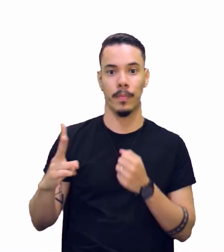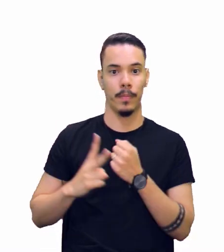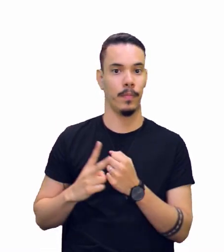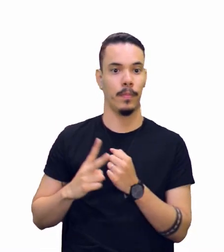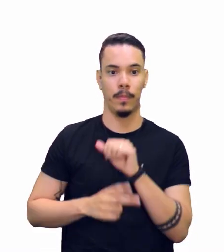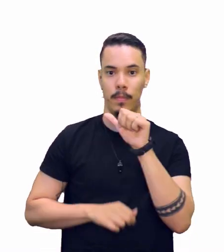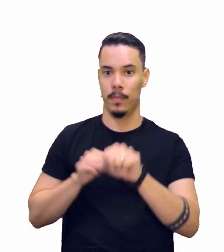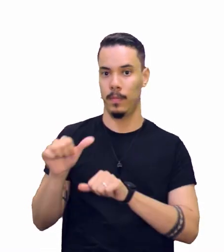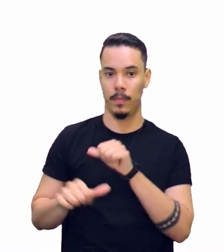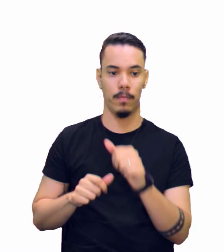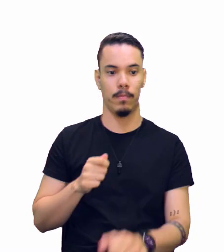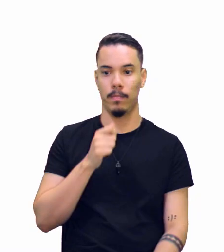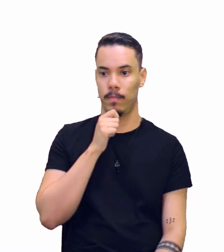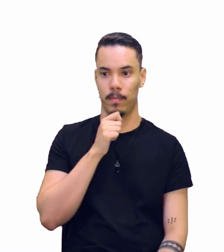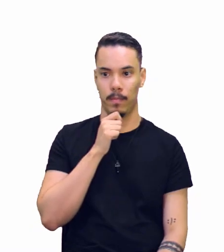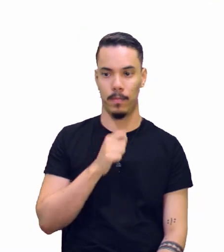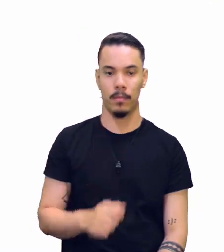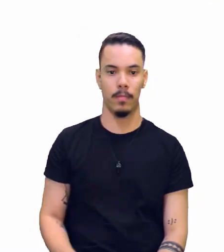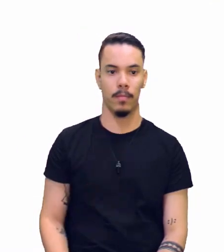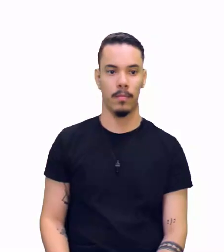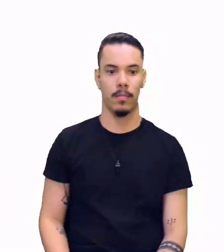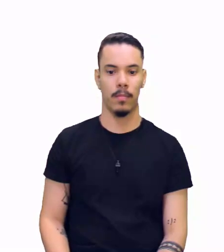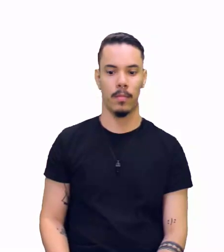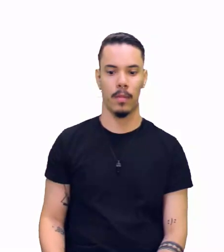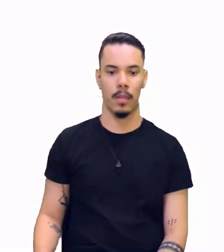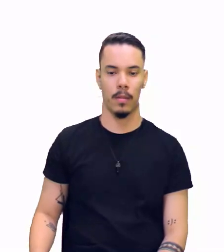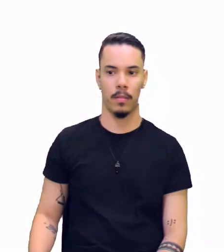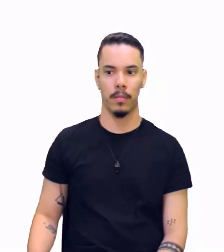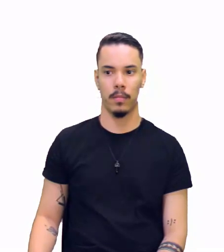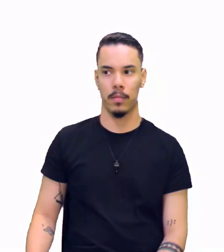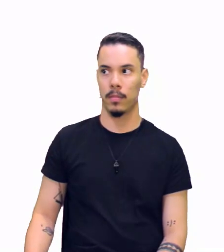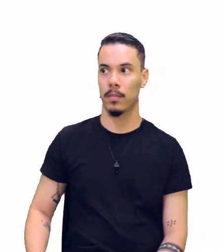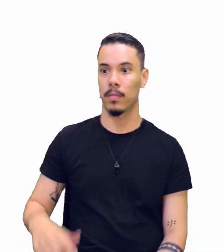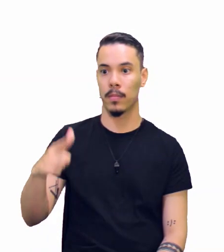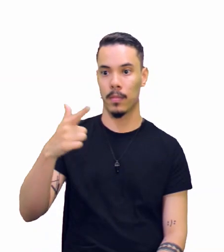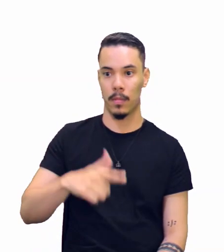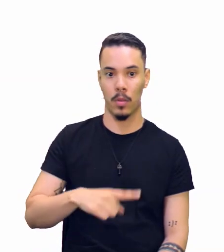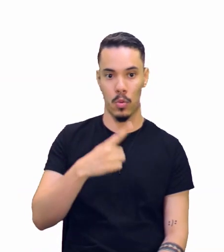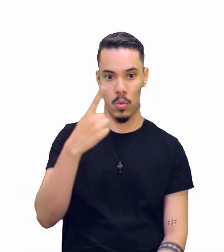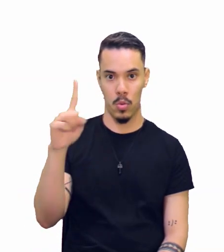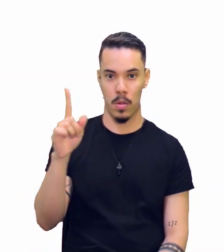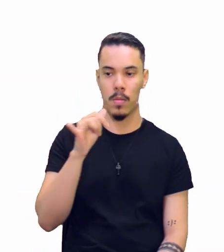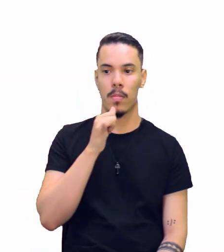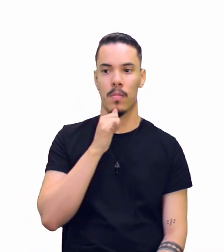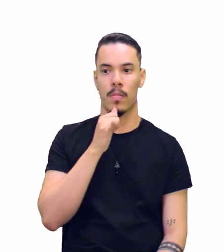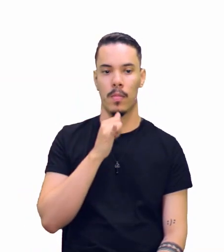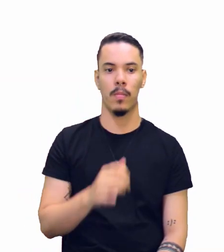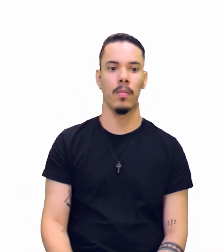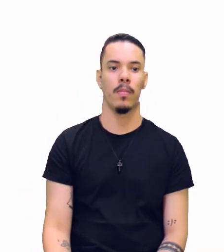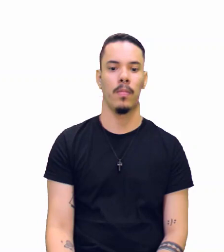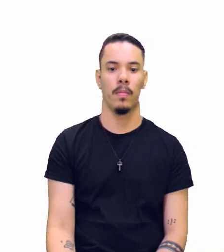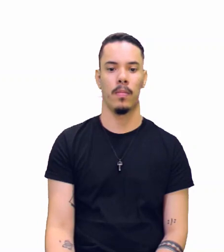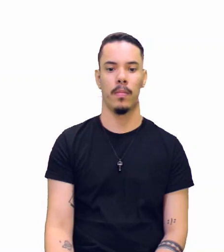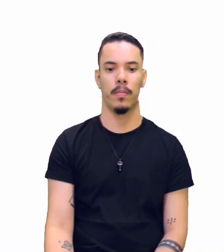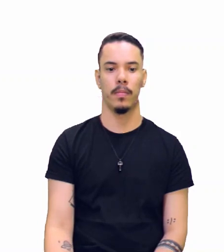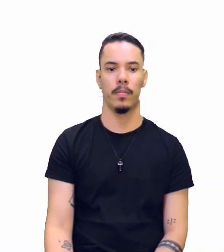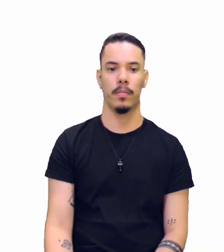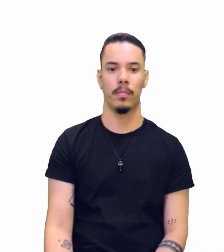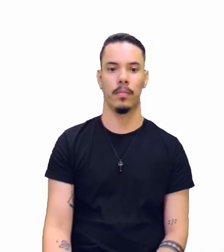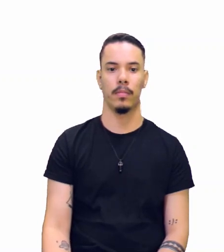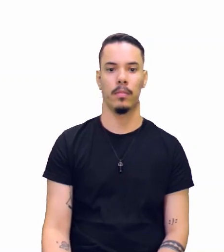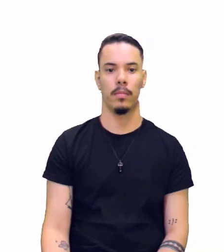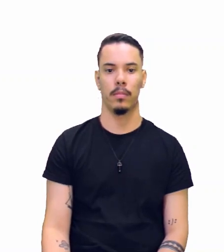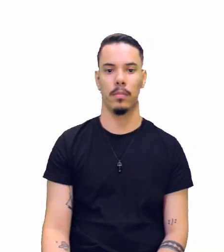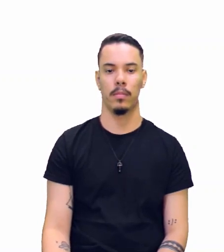alteração. E é isso, vamos mais lá. Temos mais um último exemplo. If public